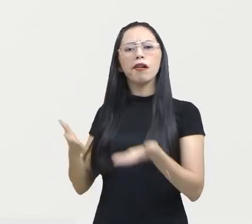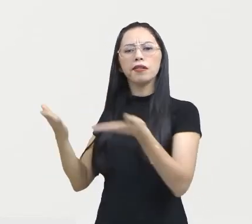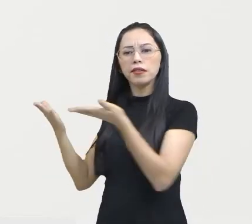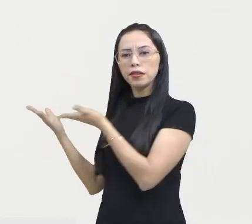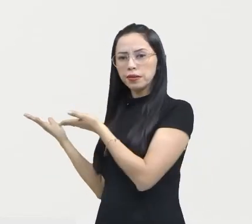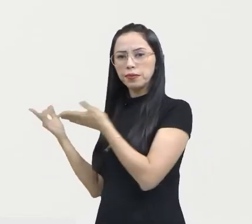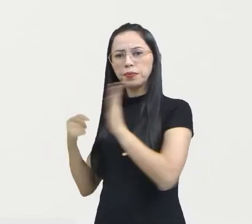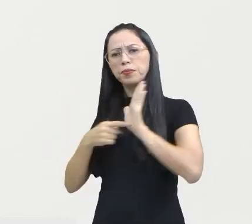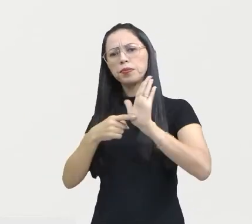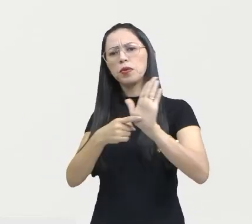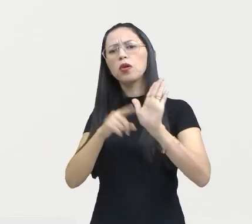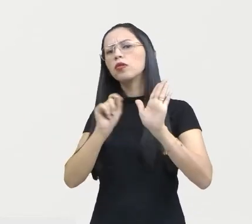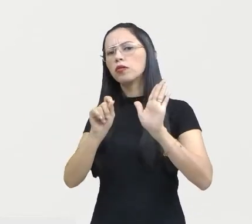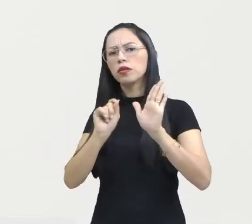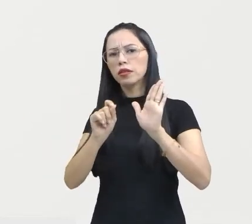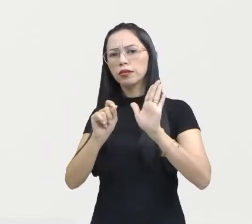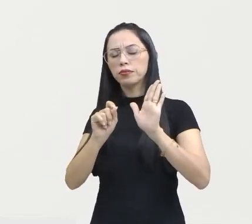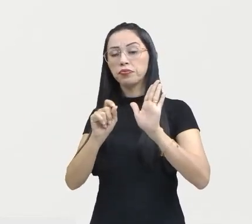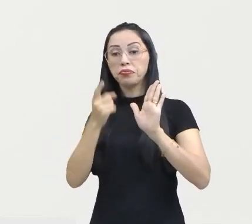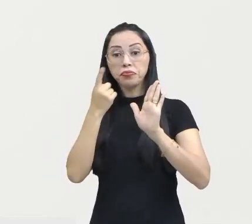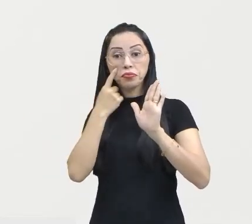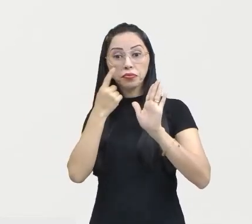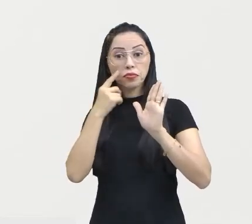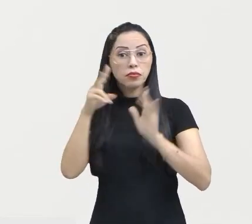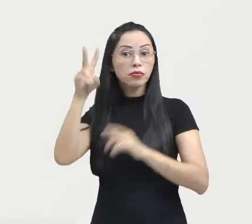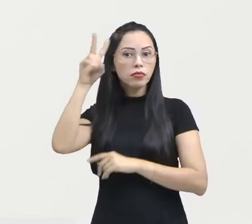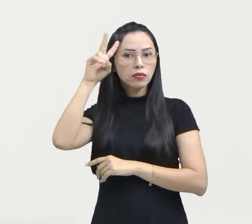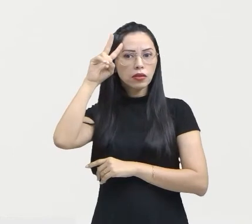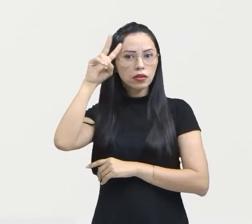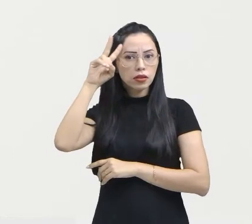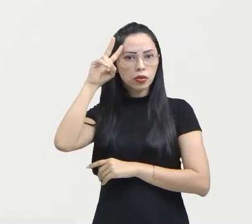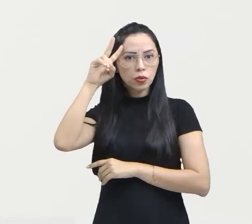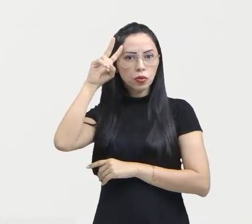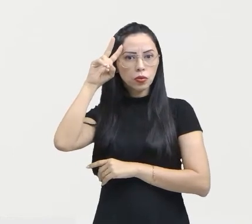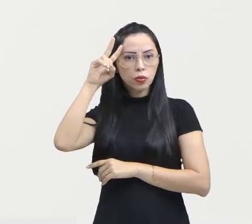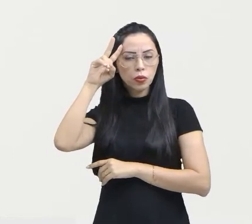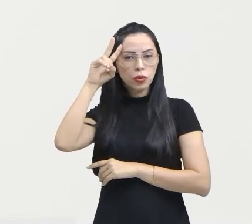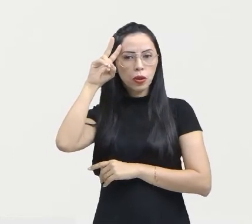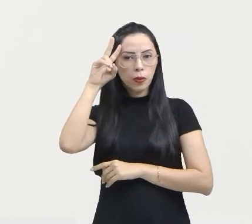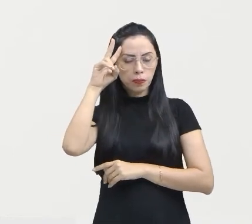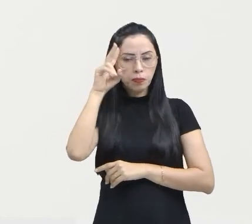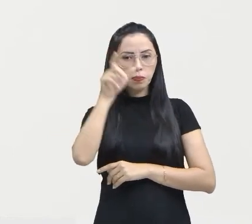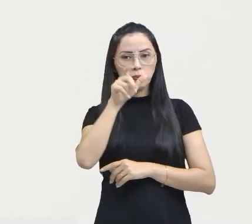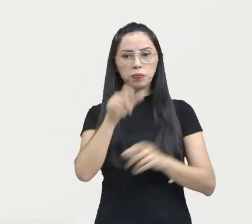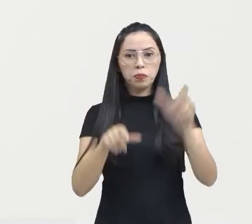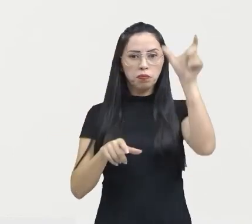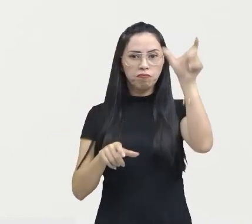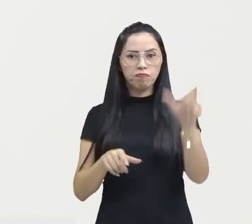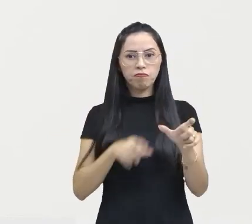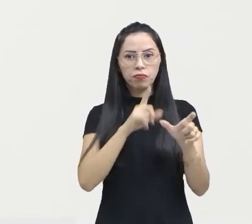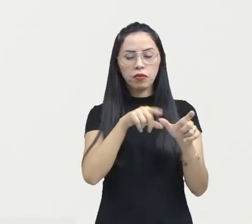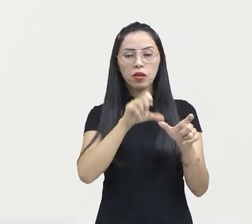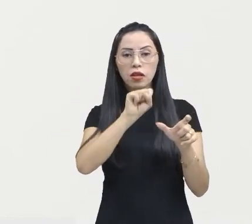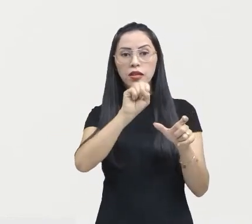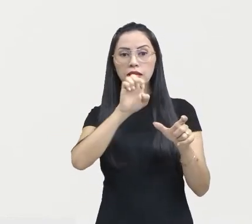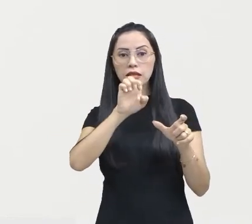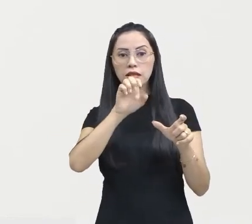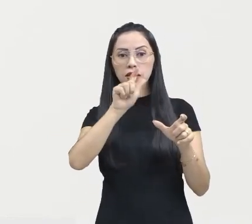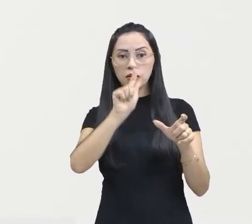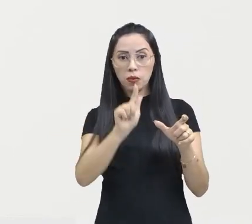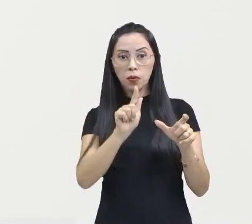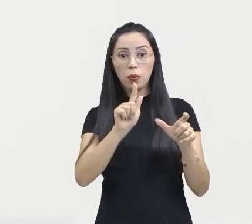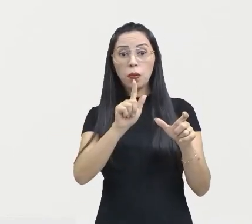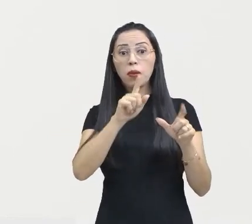aqui? Diz o seguinte, vamos observar na segunda. Na segunda, a mínima de temperatura é 20 graus